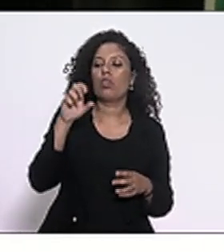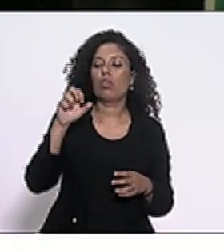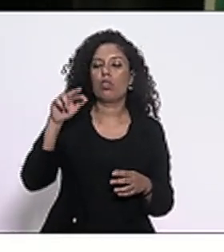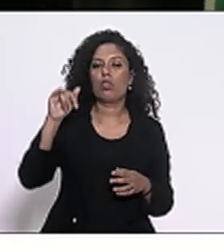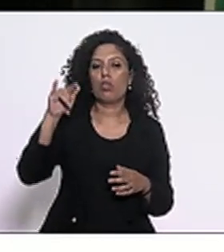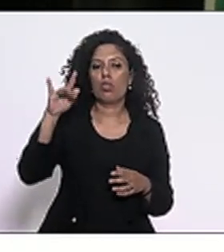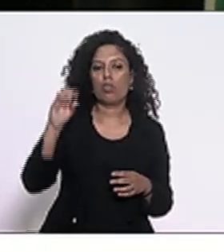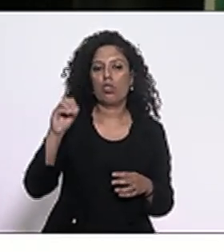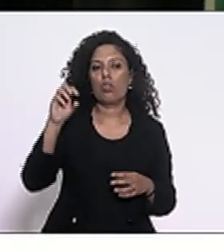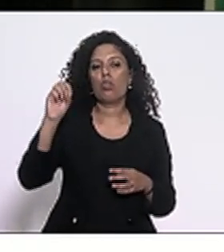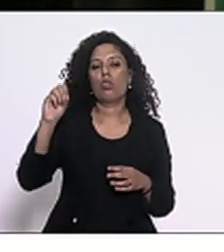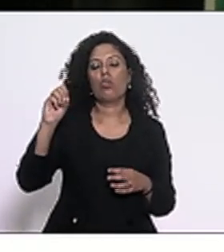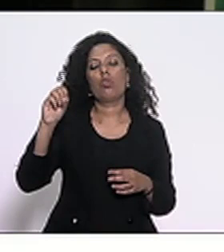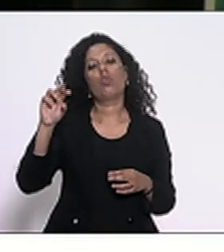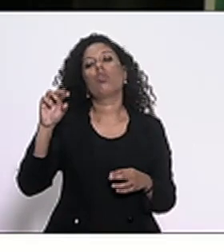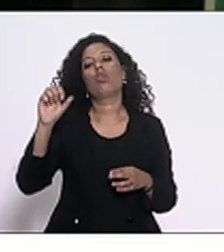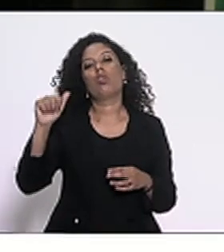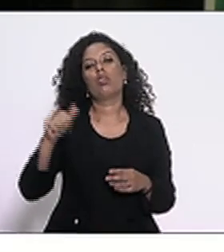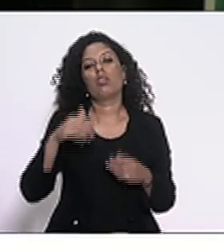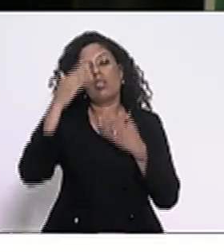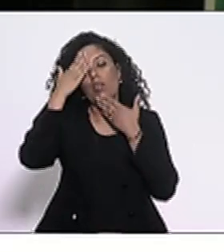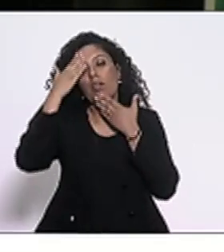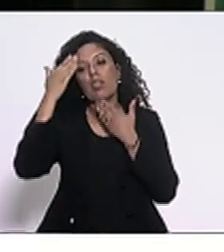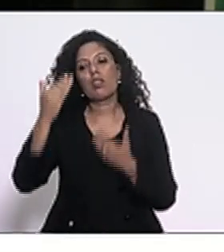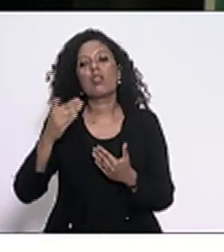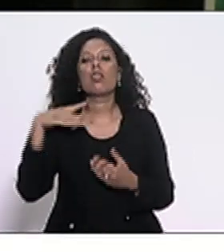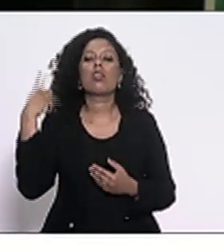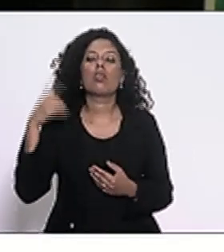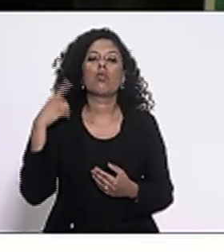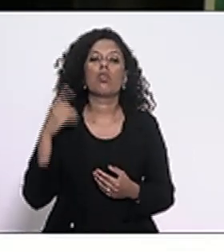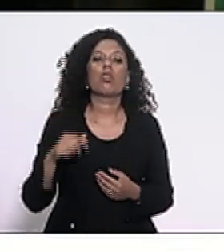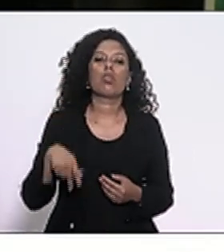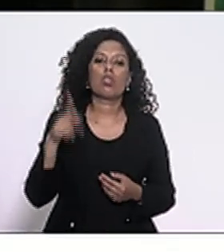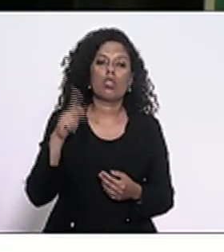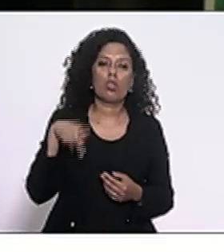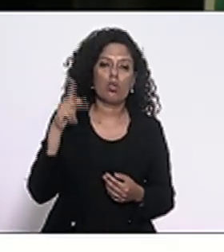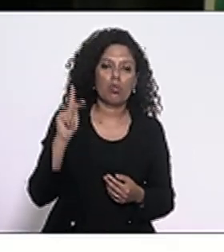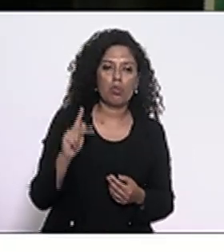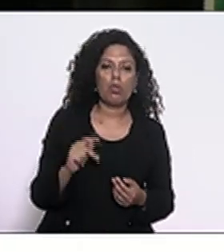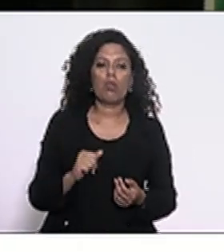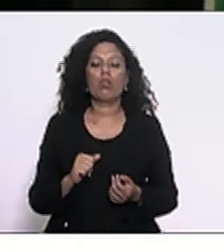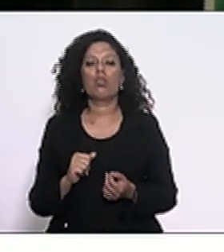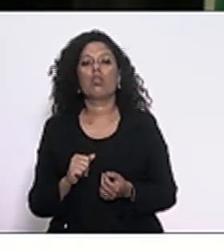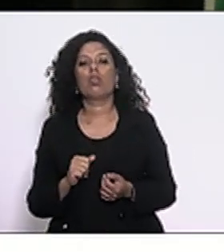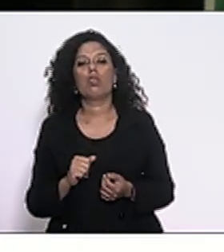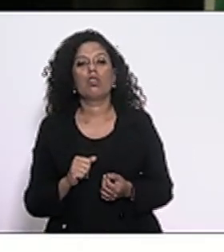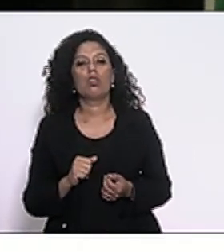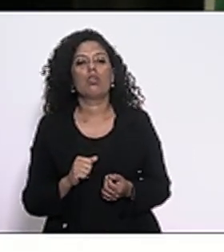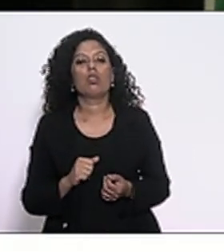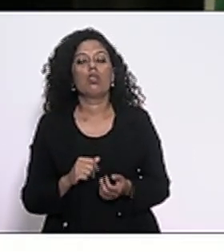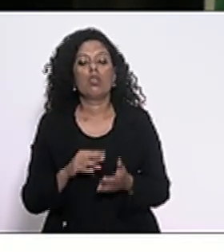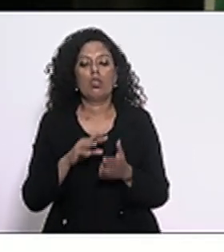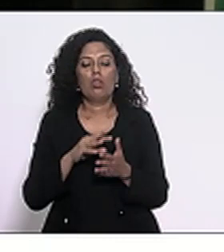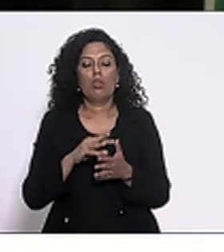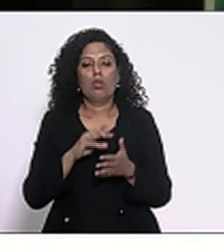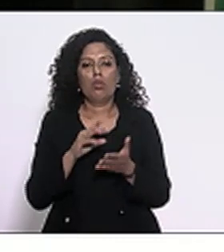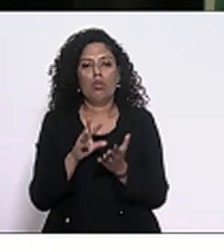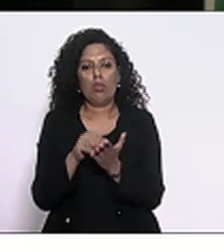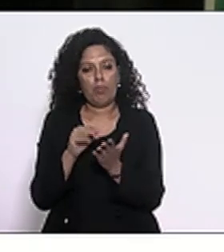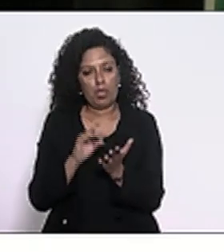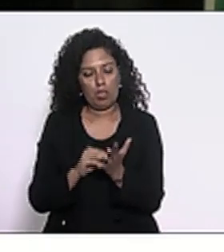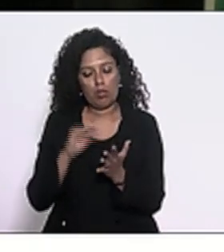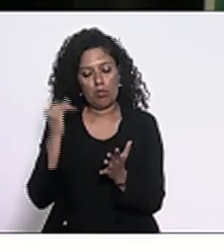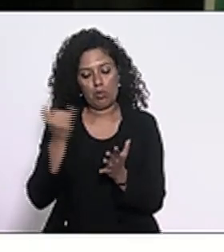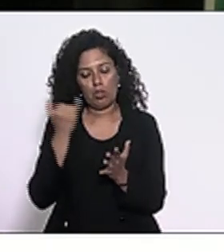sua experiência e sua trajetória. Agradecer ao deputado Alexandre Knoploch, que provocou a comissão com essa pauta, e a gente vai